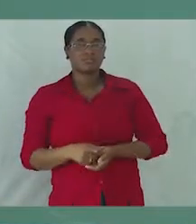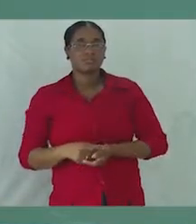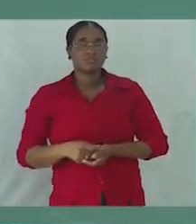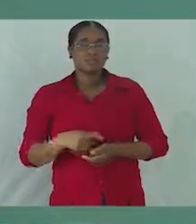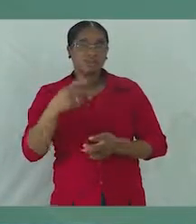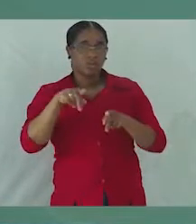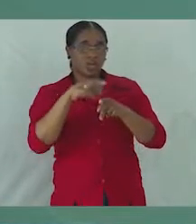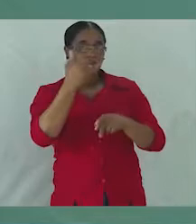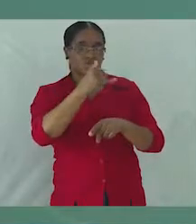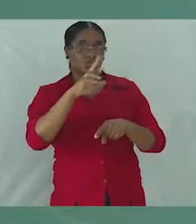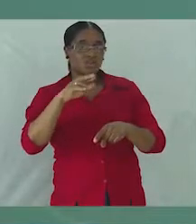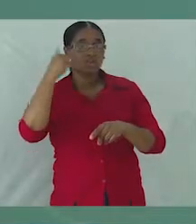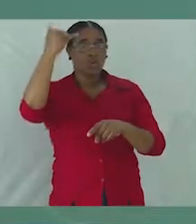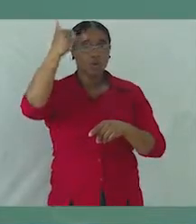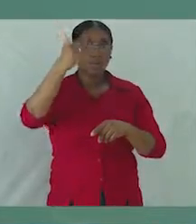2x ao quadrado.